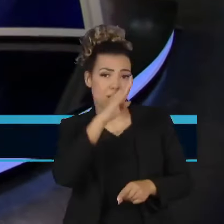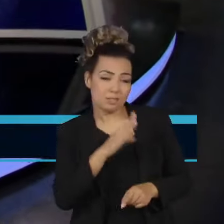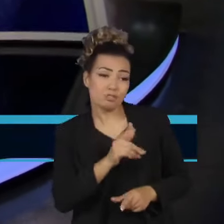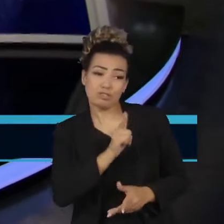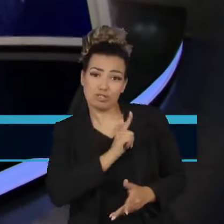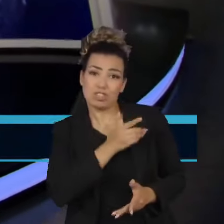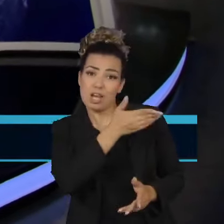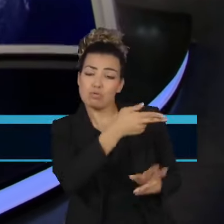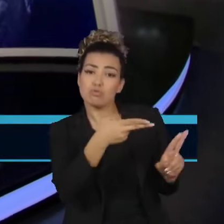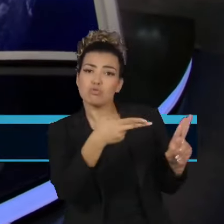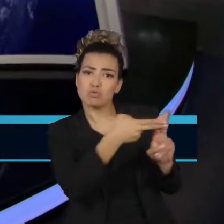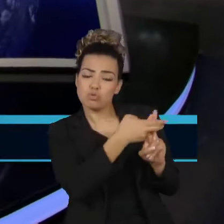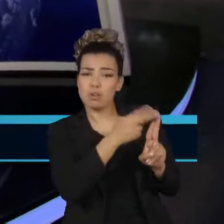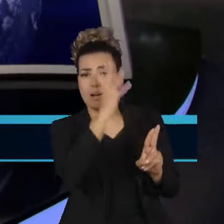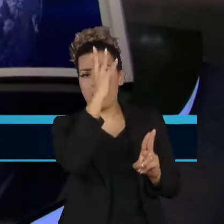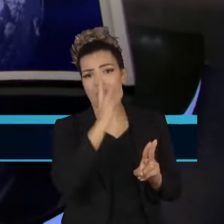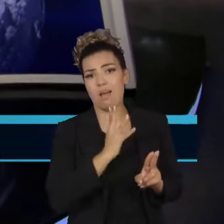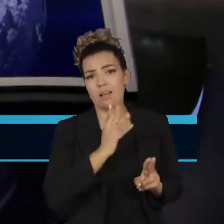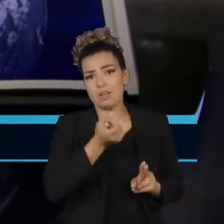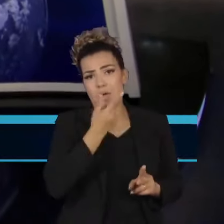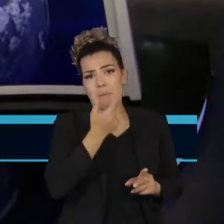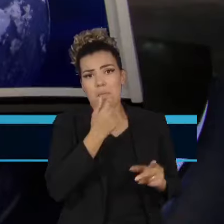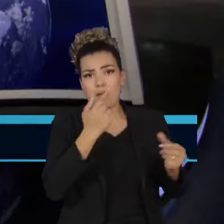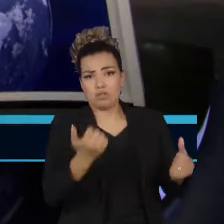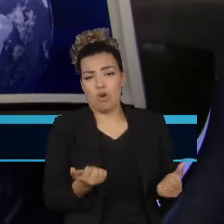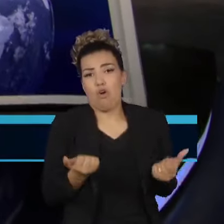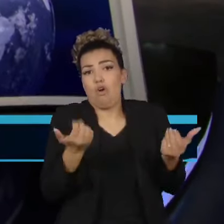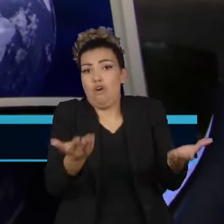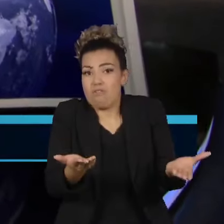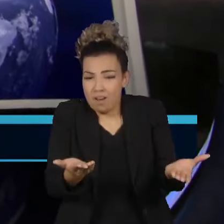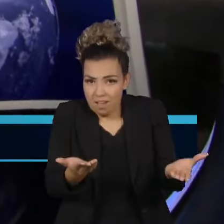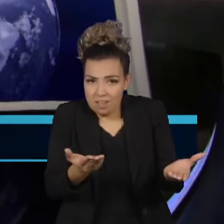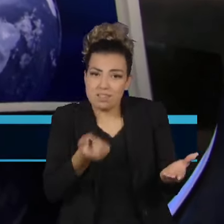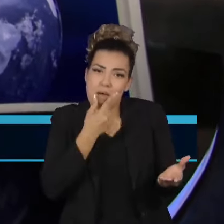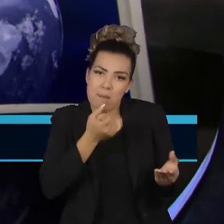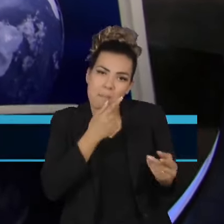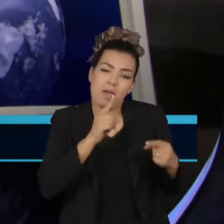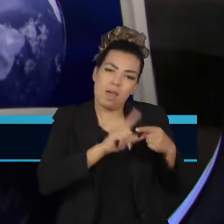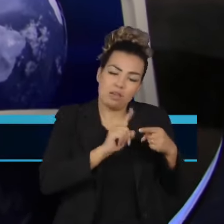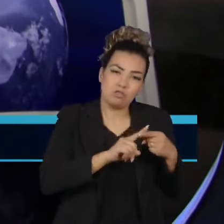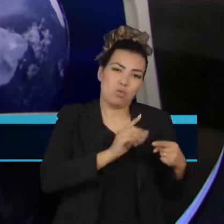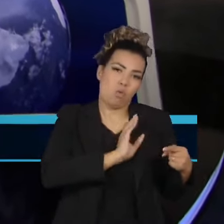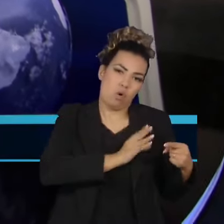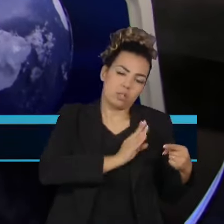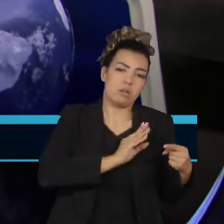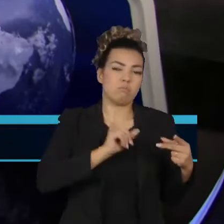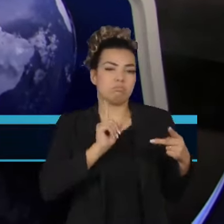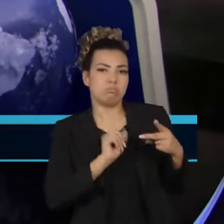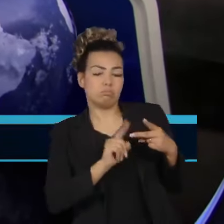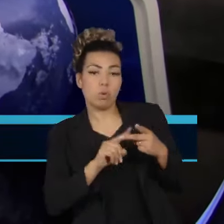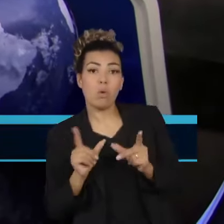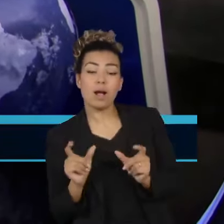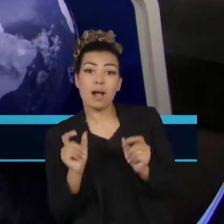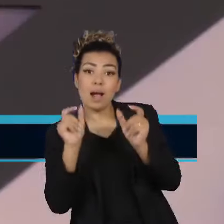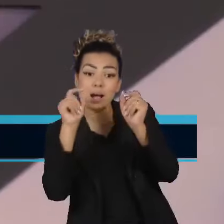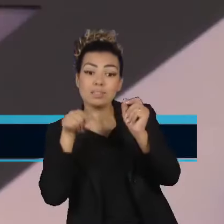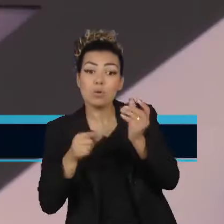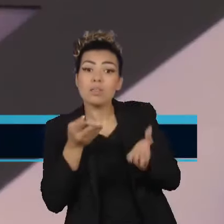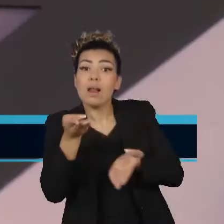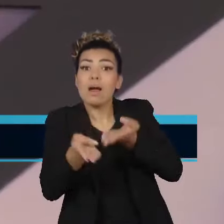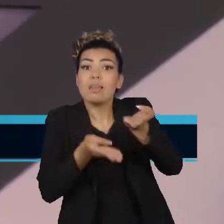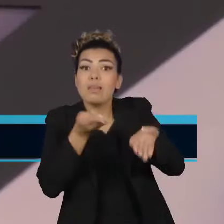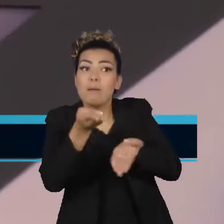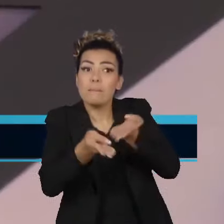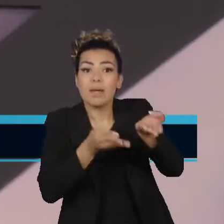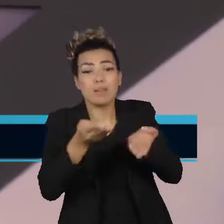que distribui gratuitamente controle dessas duas doenças, e que o câncer, o tratamento do câncer, tratamento é